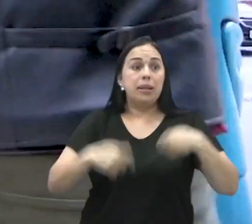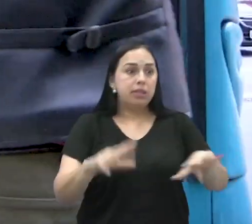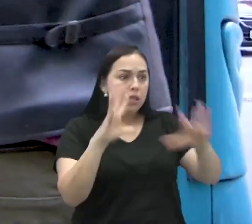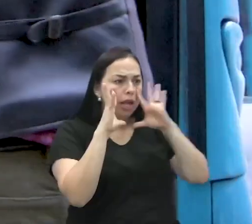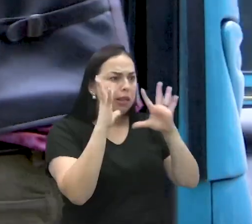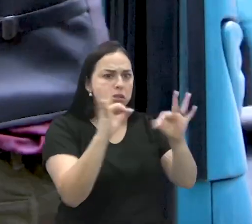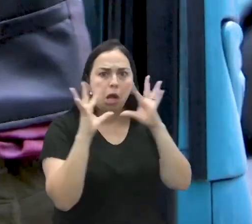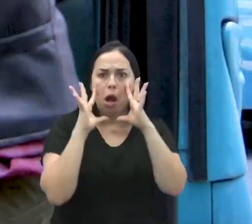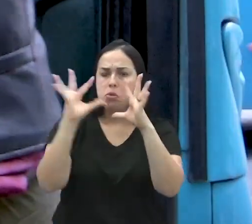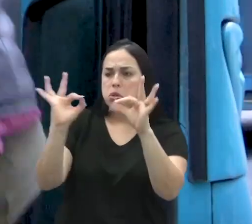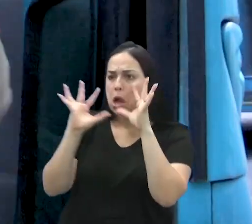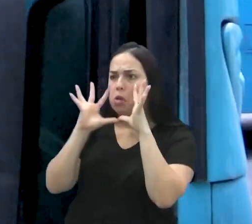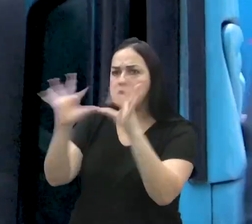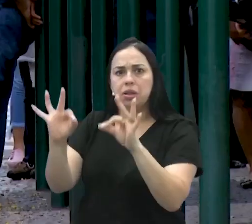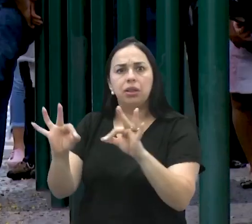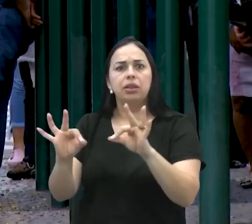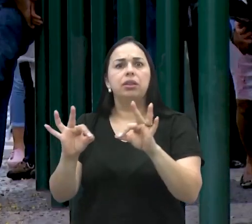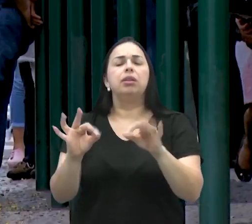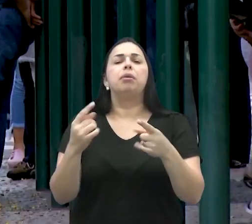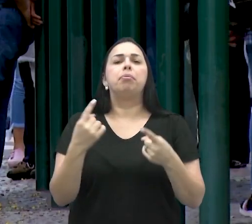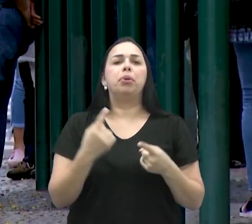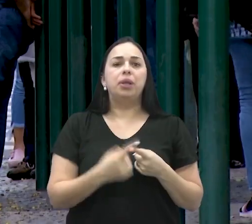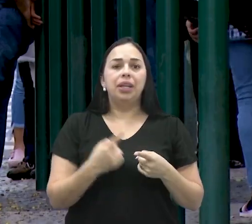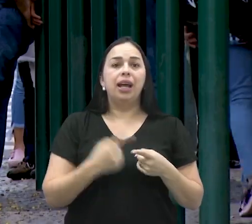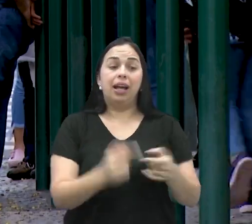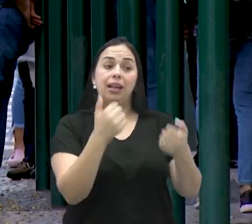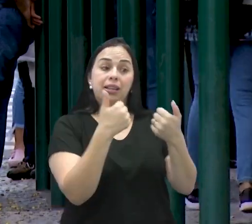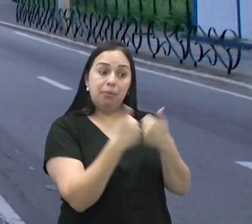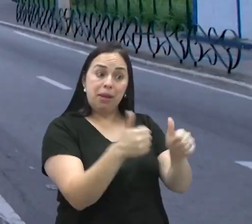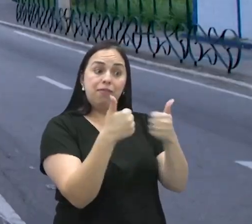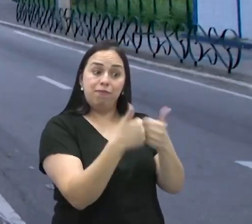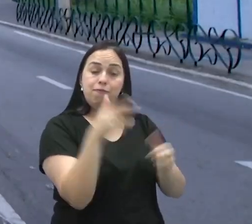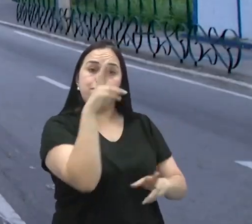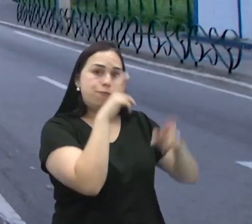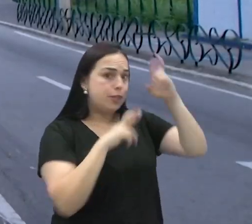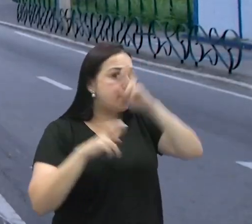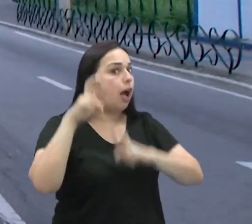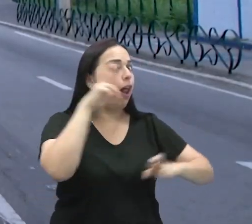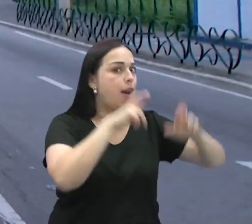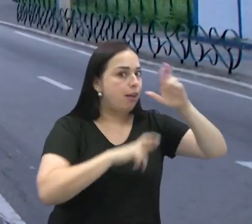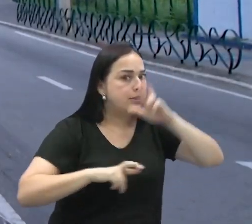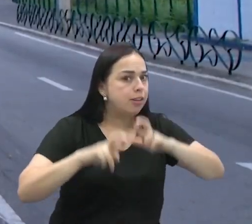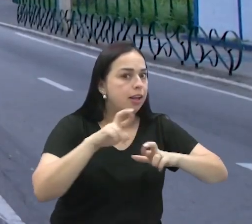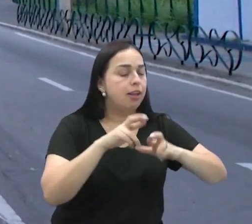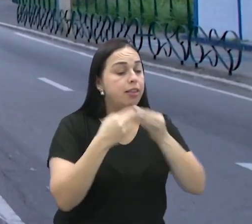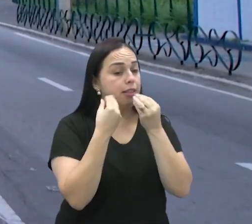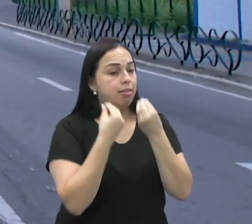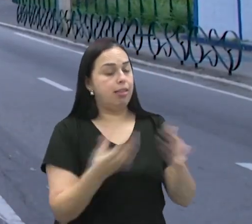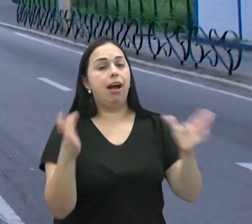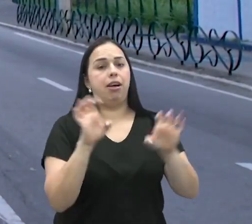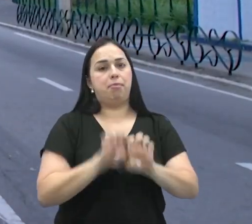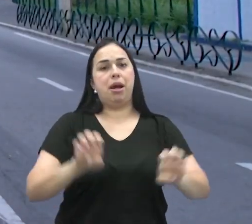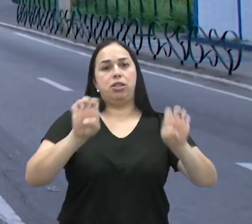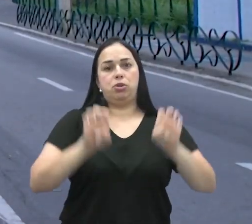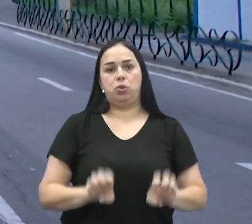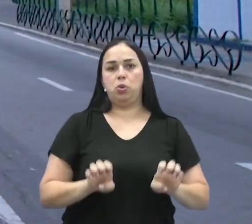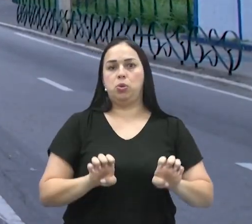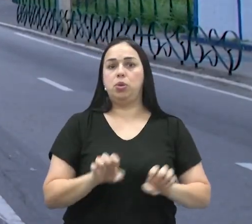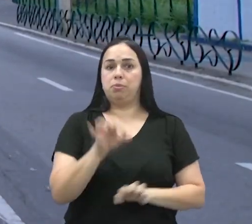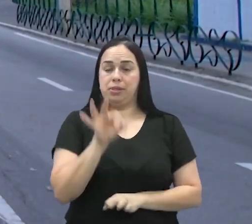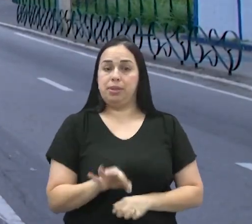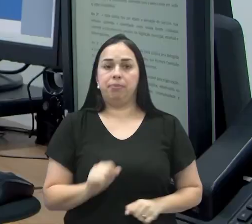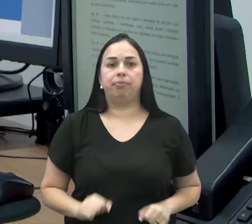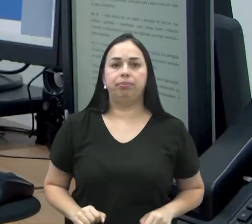estar atento às ações das empresas que têm a concessão dos ônibus e também oferecer infraestrutura para a realização